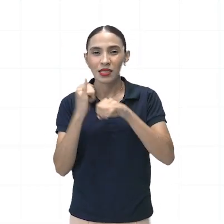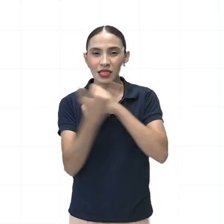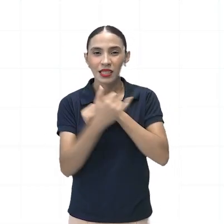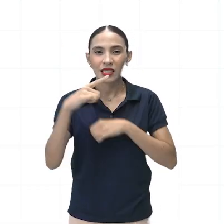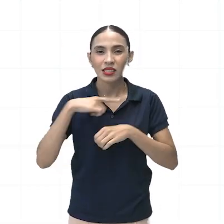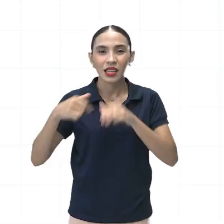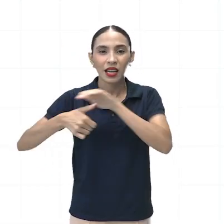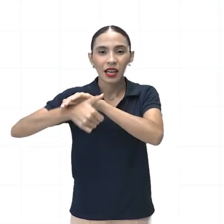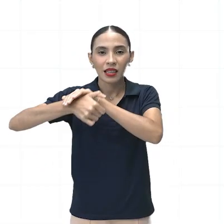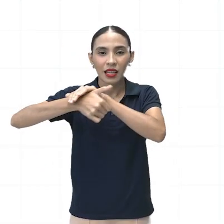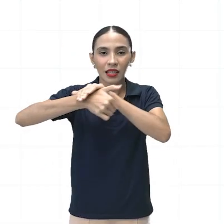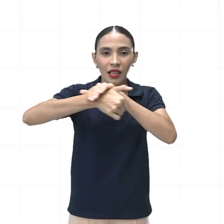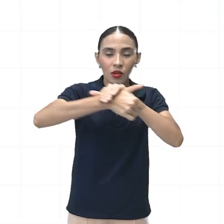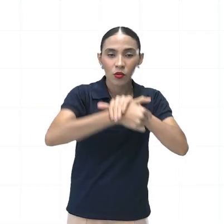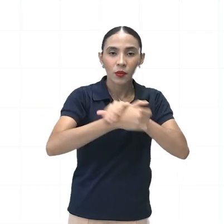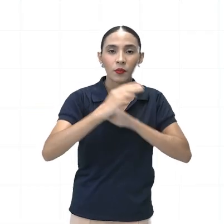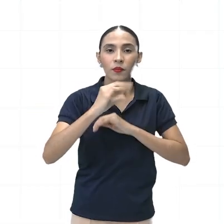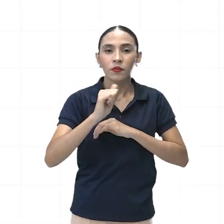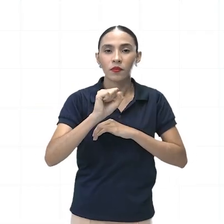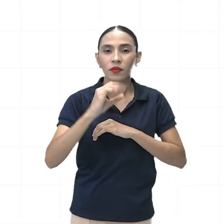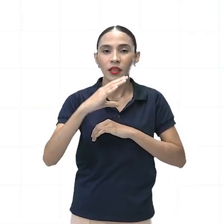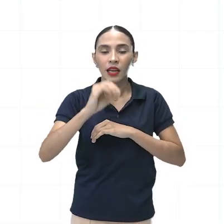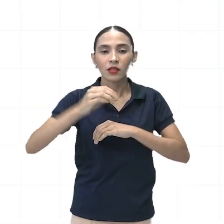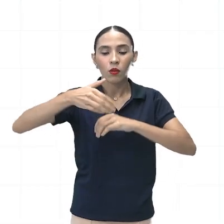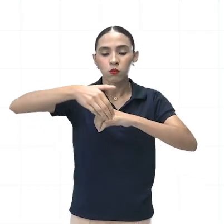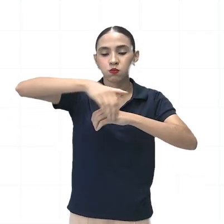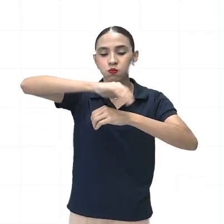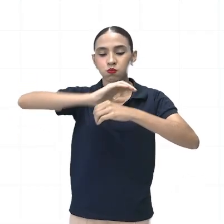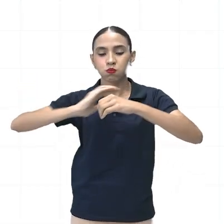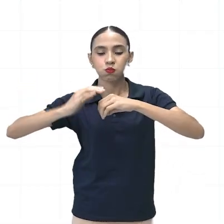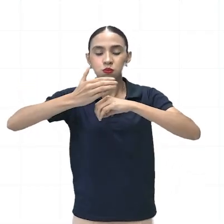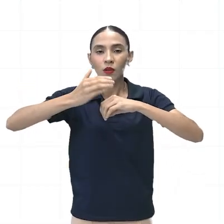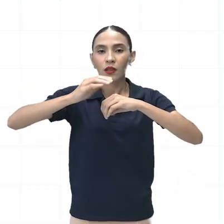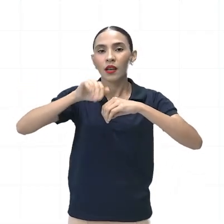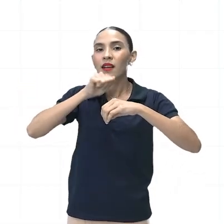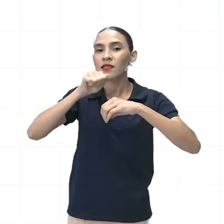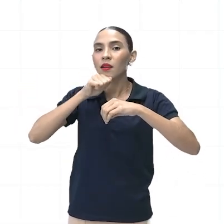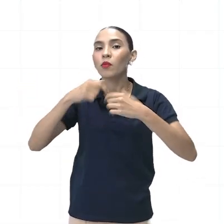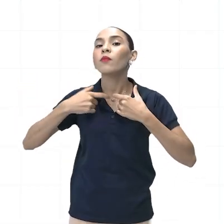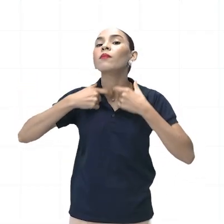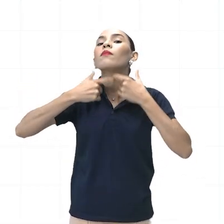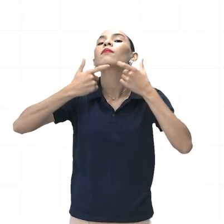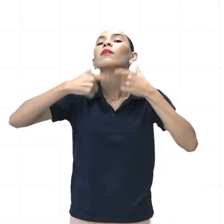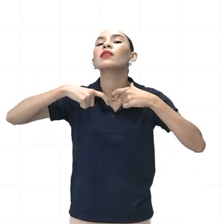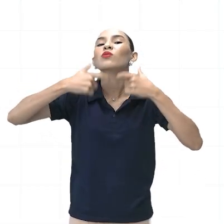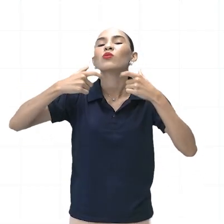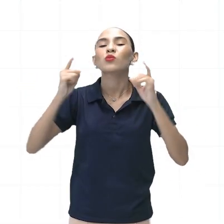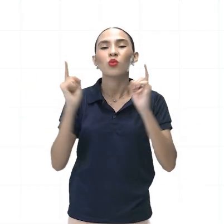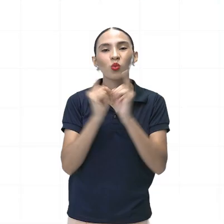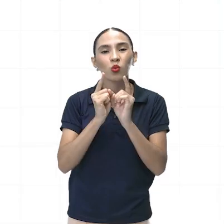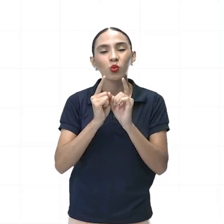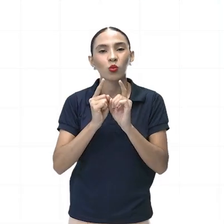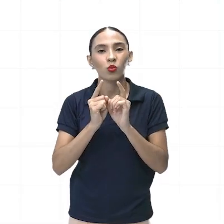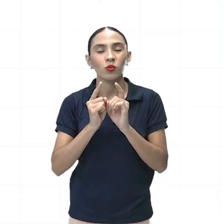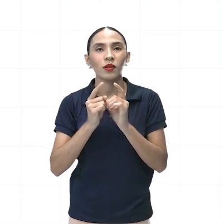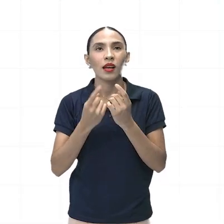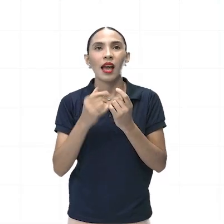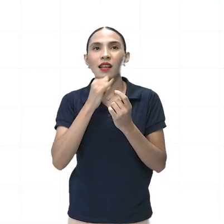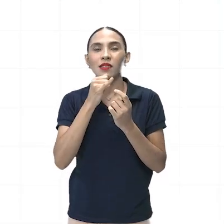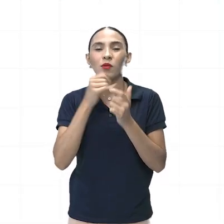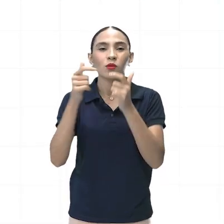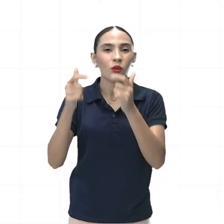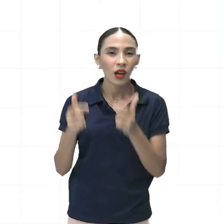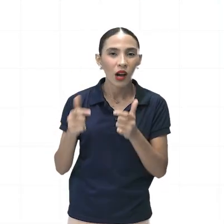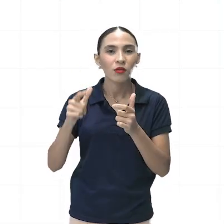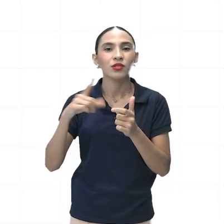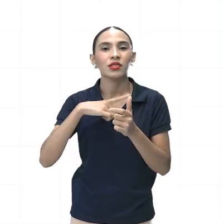existiam as tartarugas de casco mais arredondado e pescoço mais curto. Isso indicava que aquele ambiente